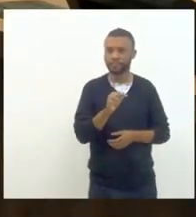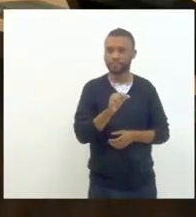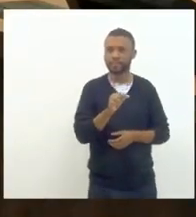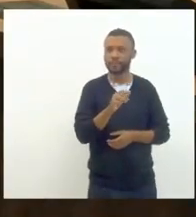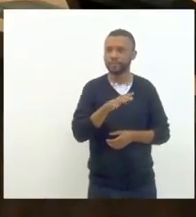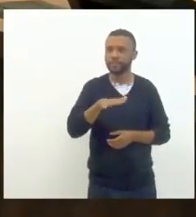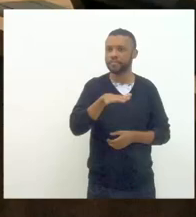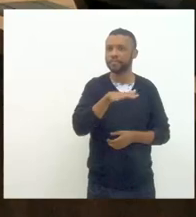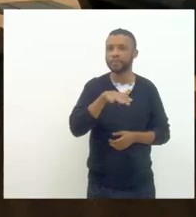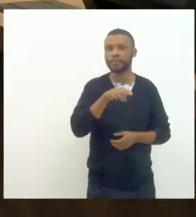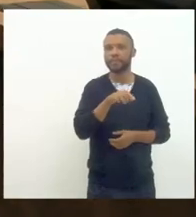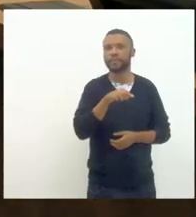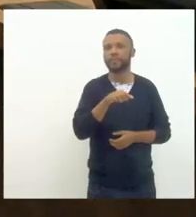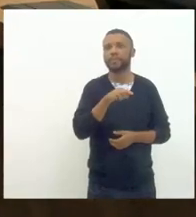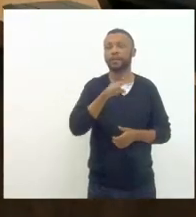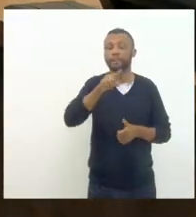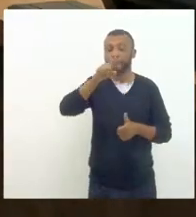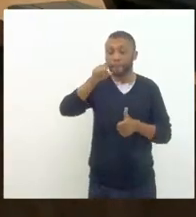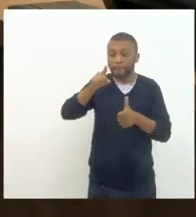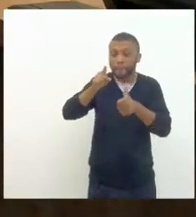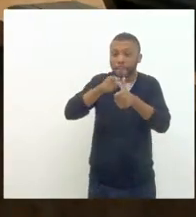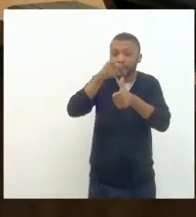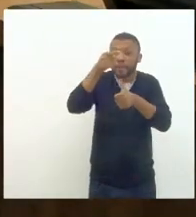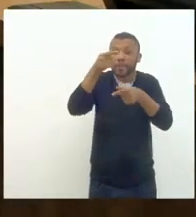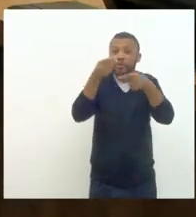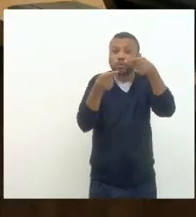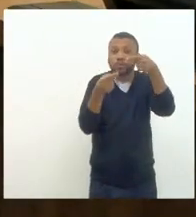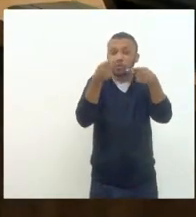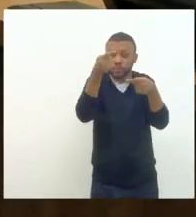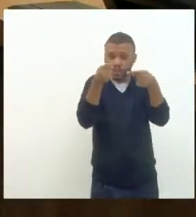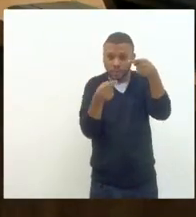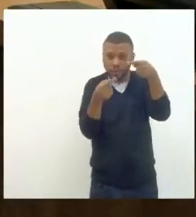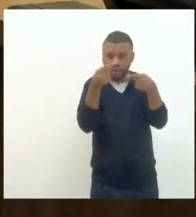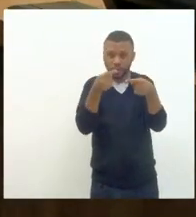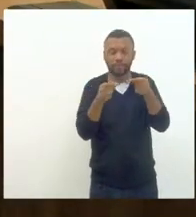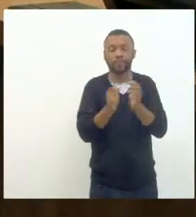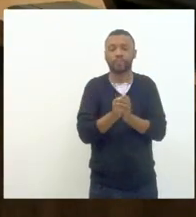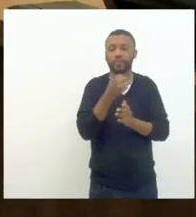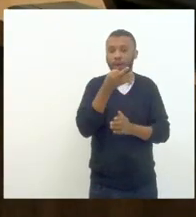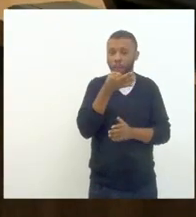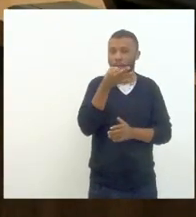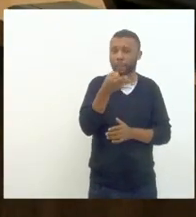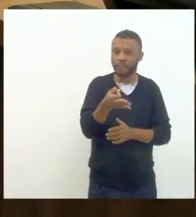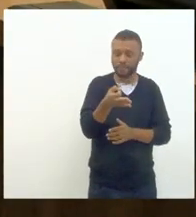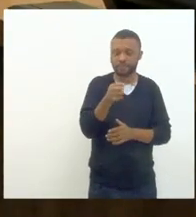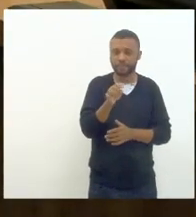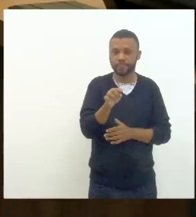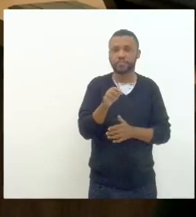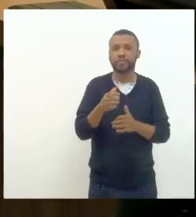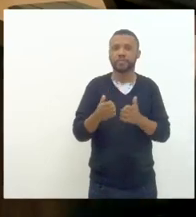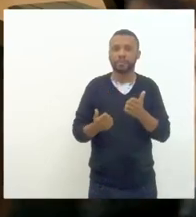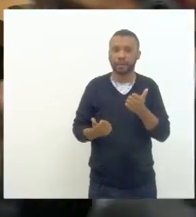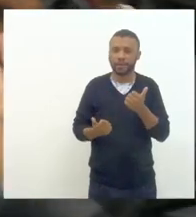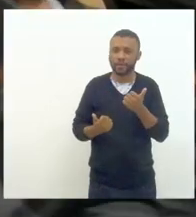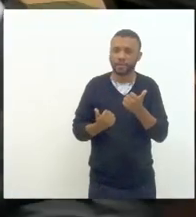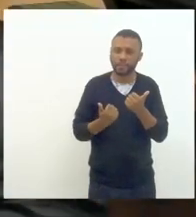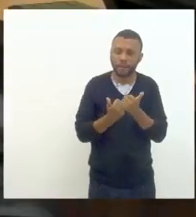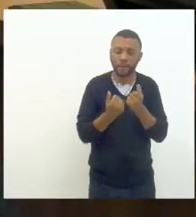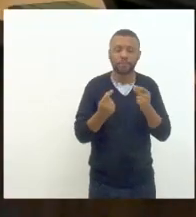a CCJ, em primeira discussão, deu parecer